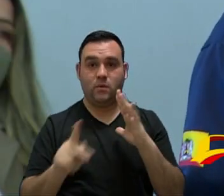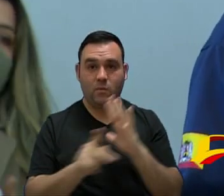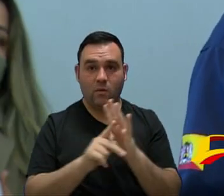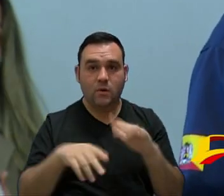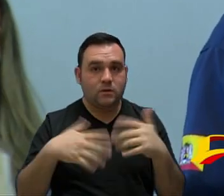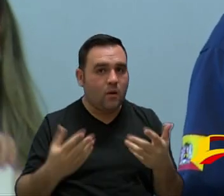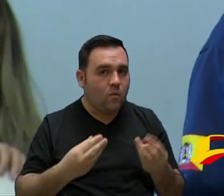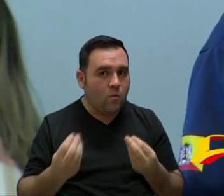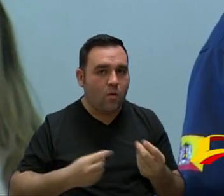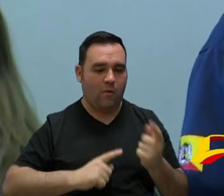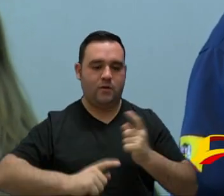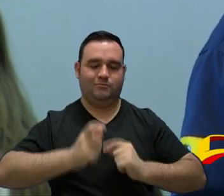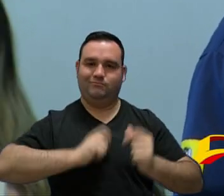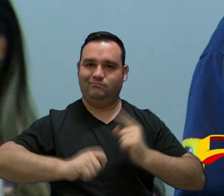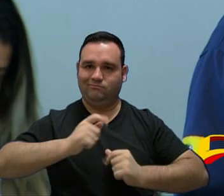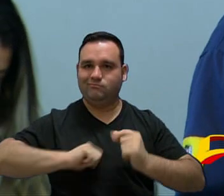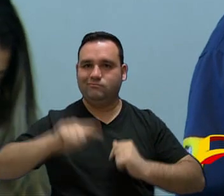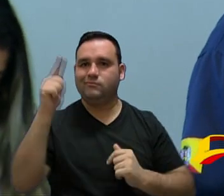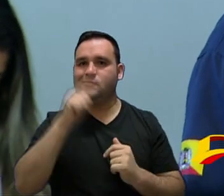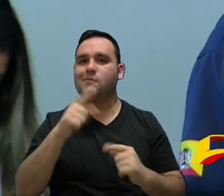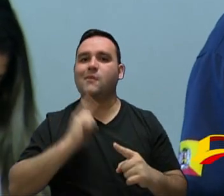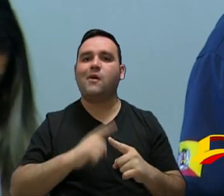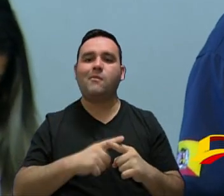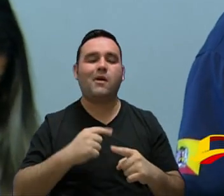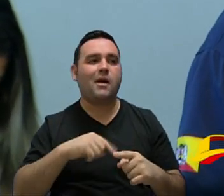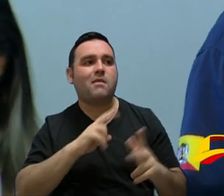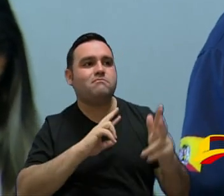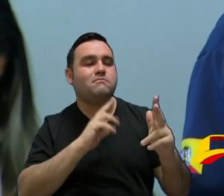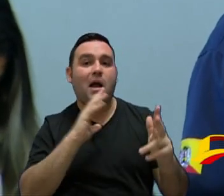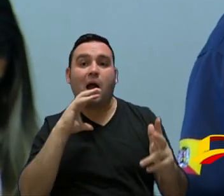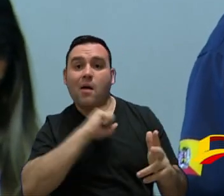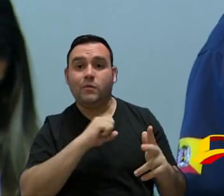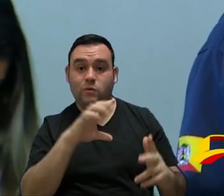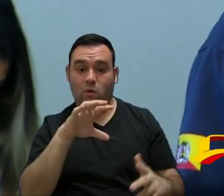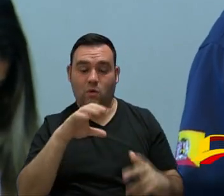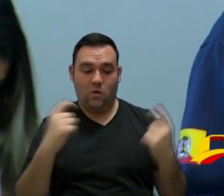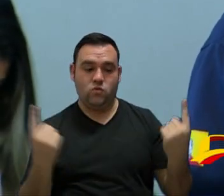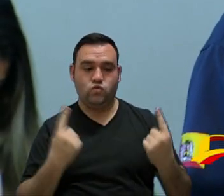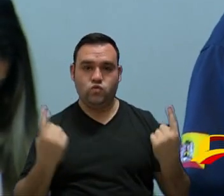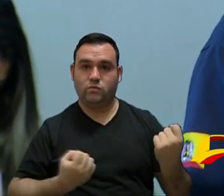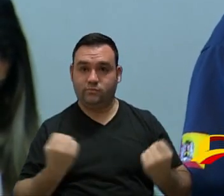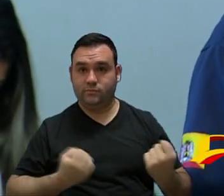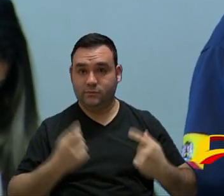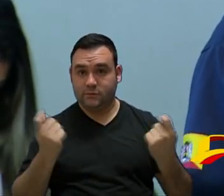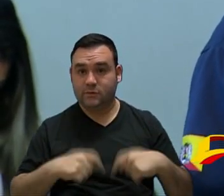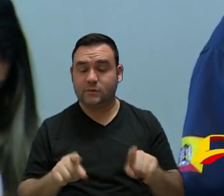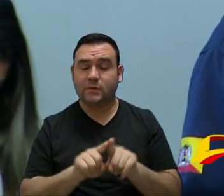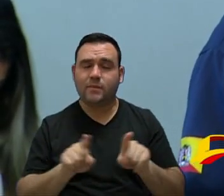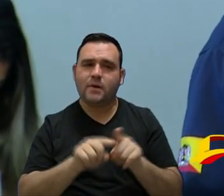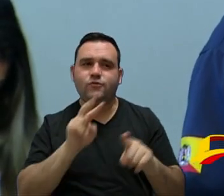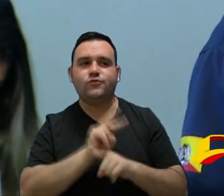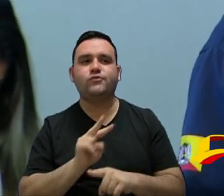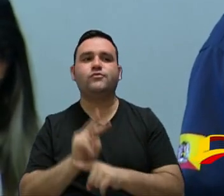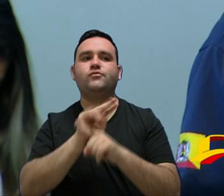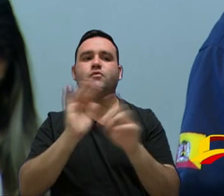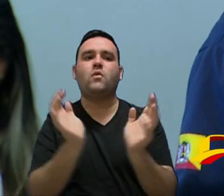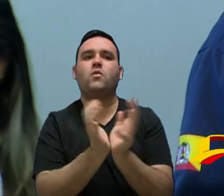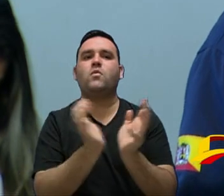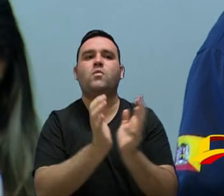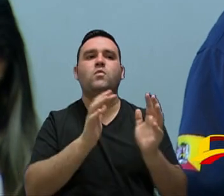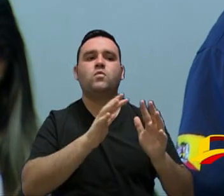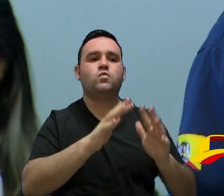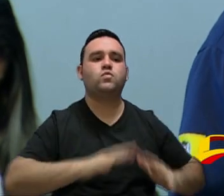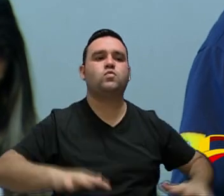isso está gerando economia né no tempo resposta do samu e um cuidado com toda a equipe